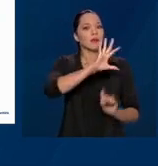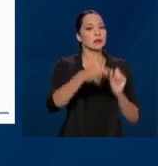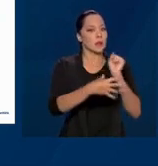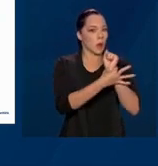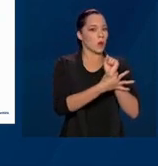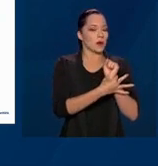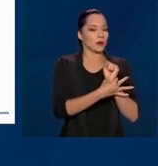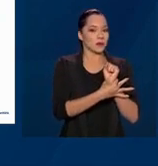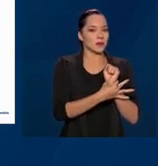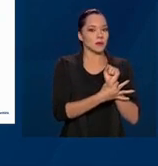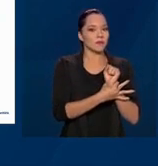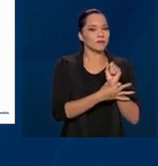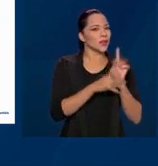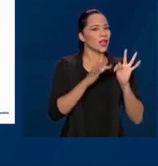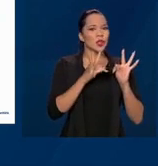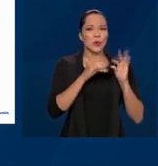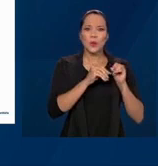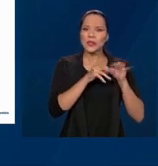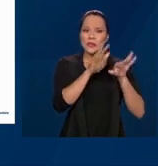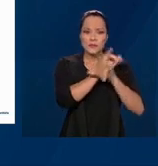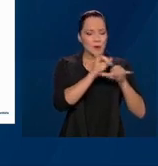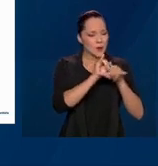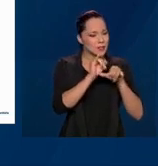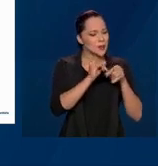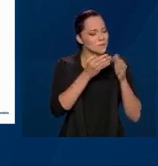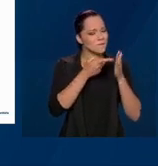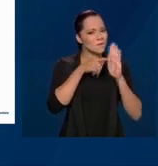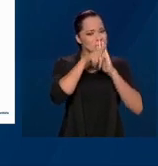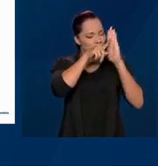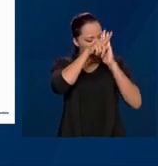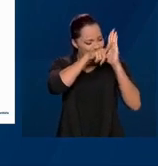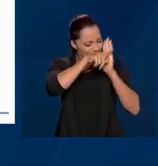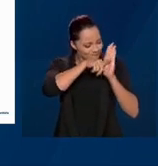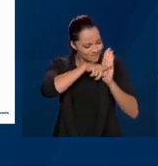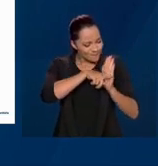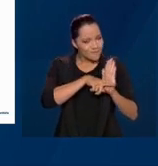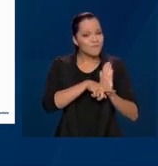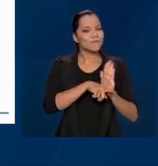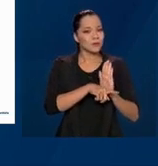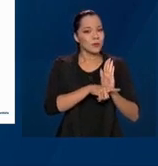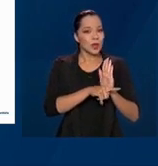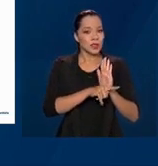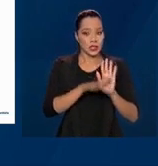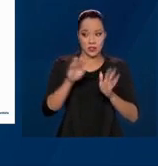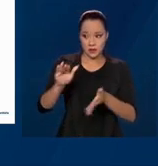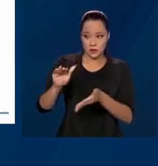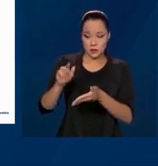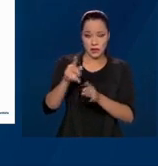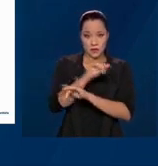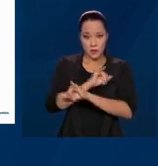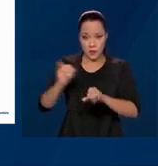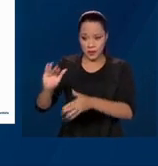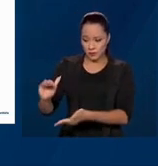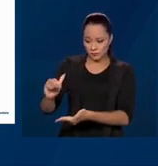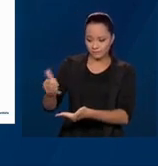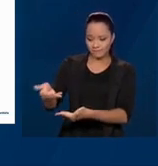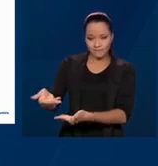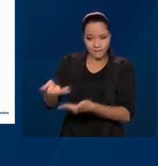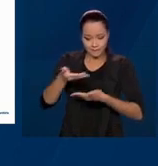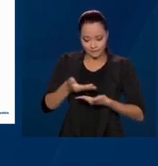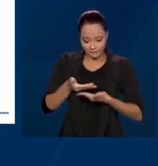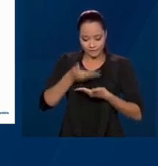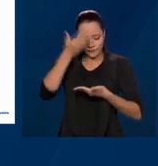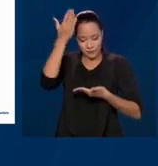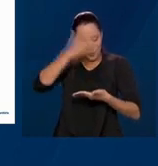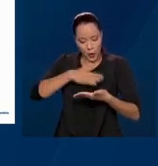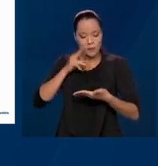clínica. E todos esses dados foram confrontados por nós. Nós recebemos os dados brutos, nós recebemos todas as evidências e